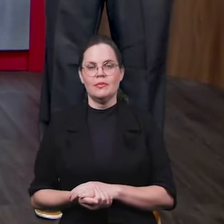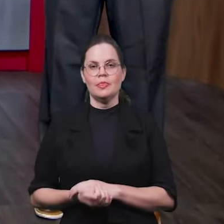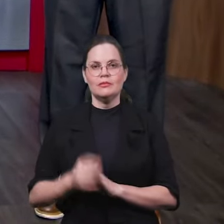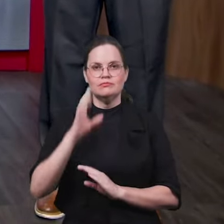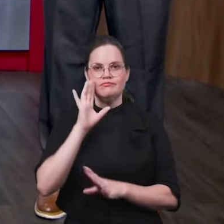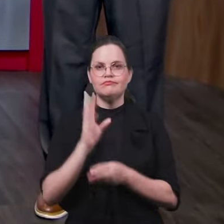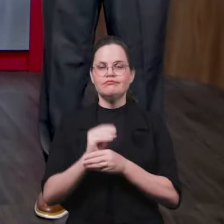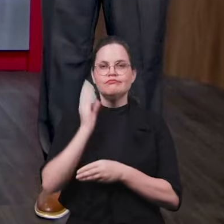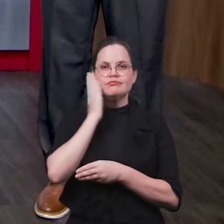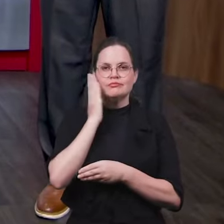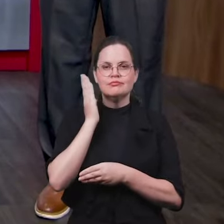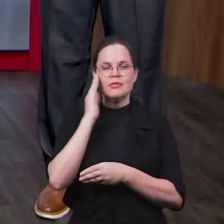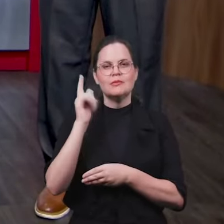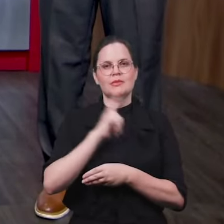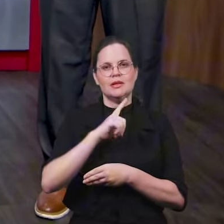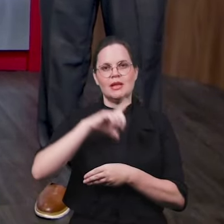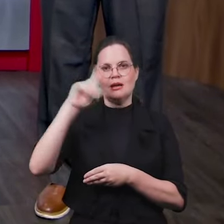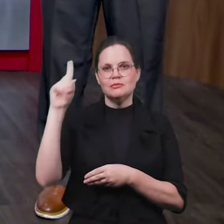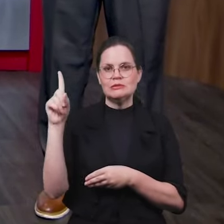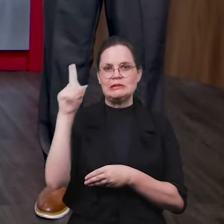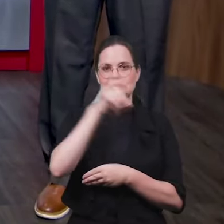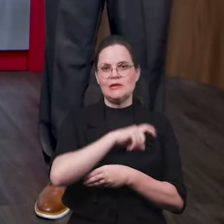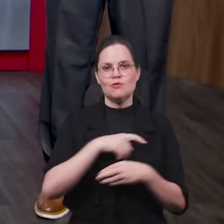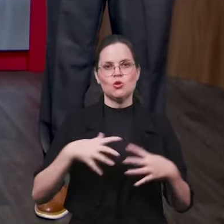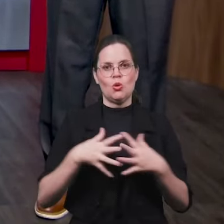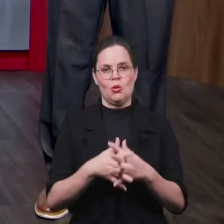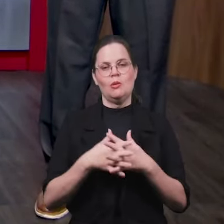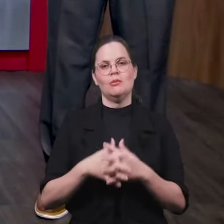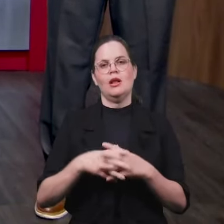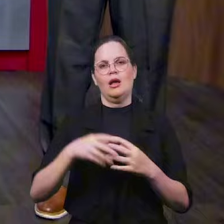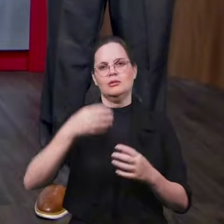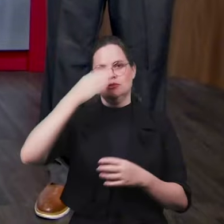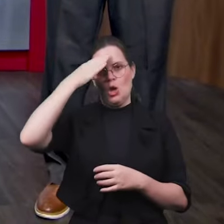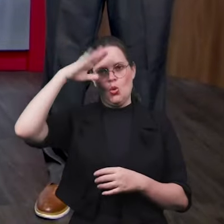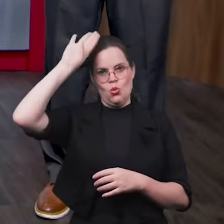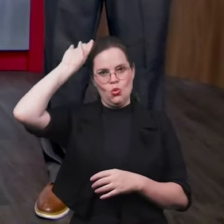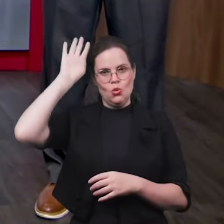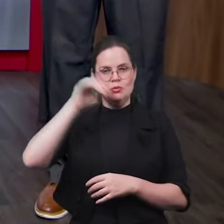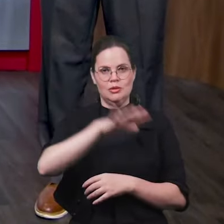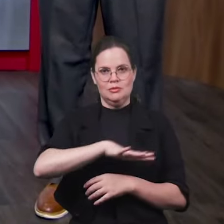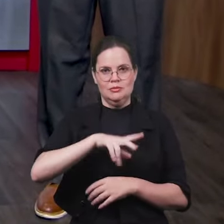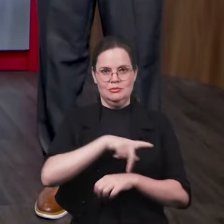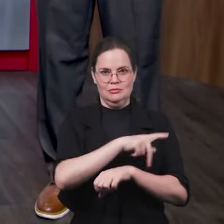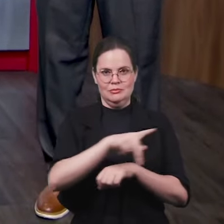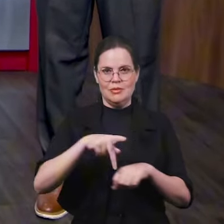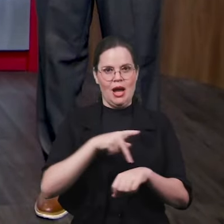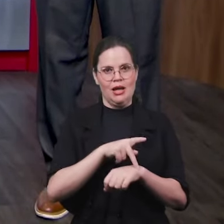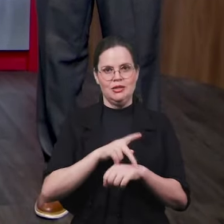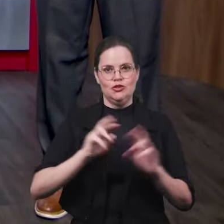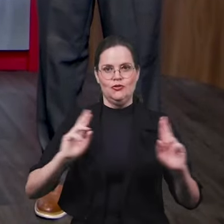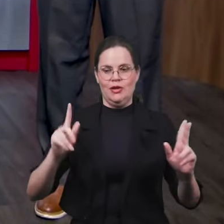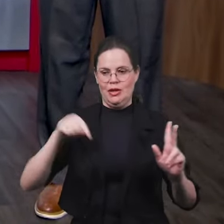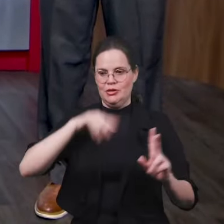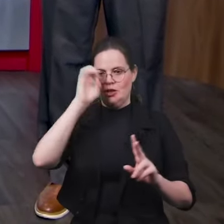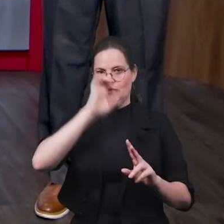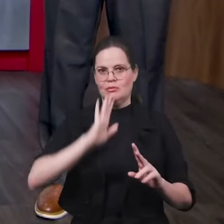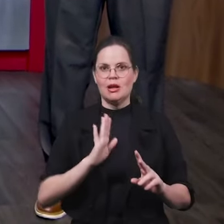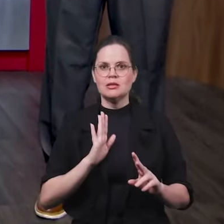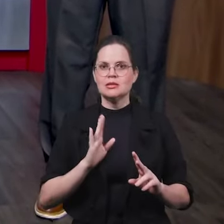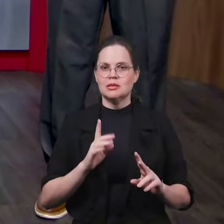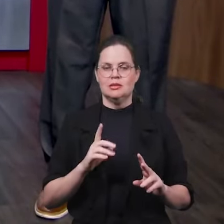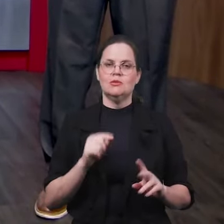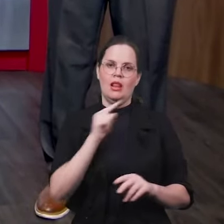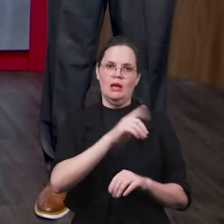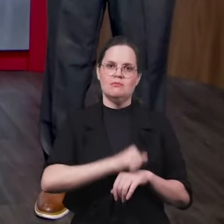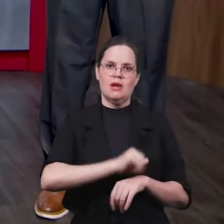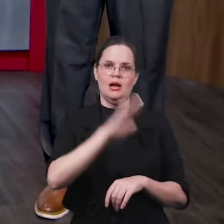as complexidades, as grandes batalhas em Cuba é algo que não está muito na nossa realidade, né, pastor